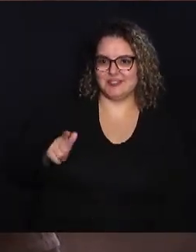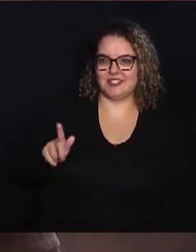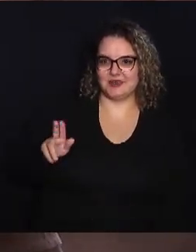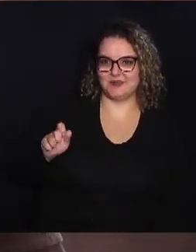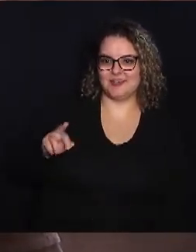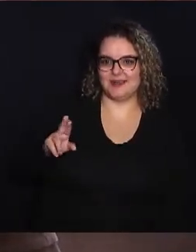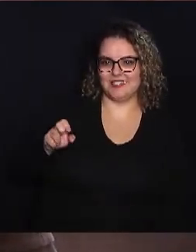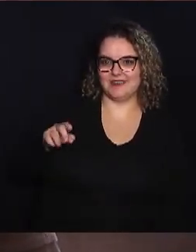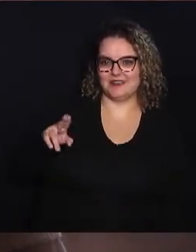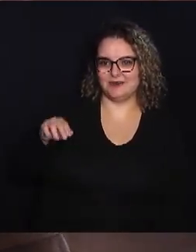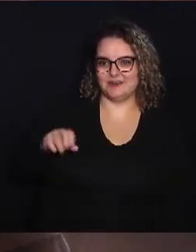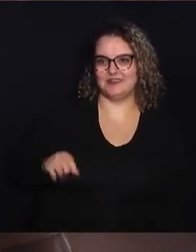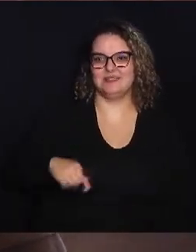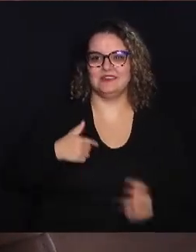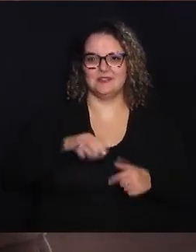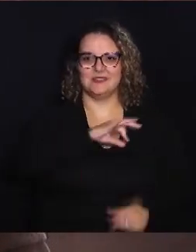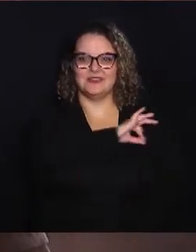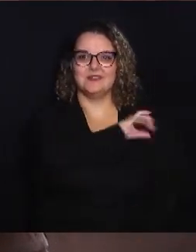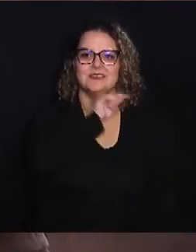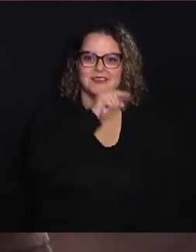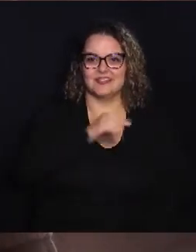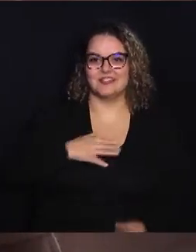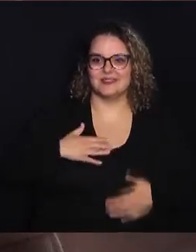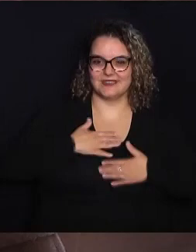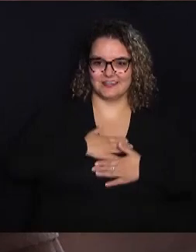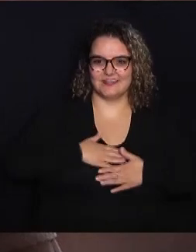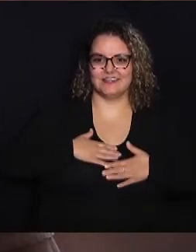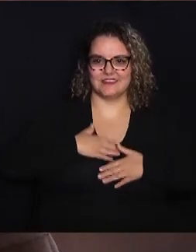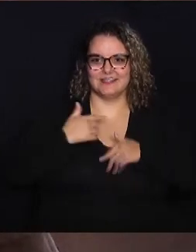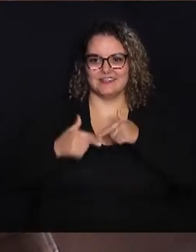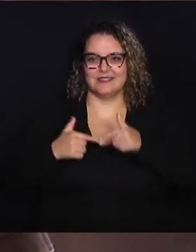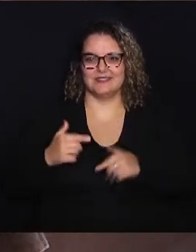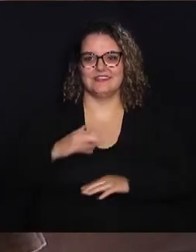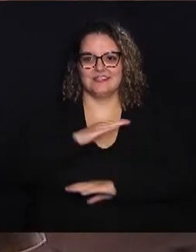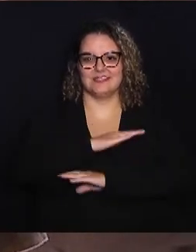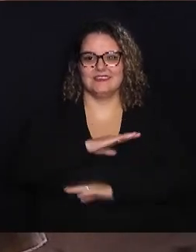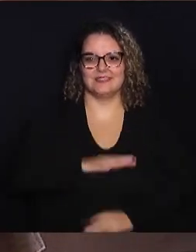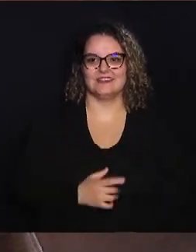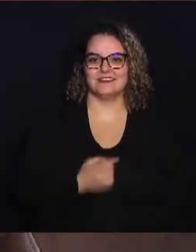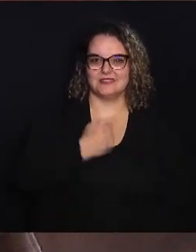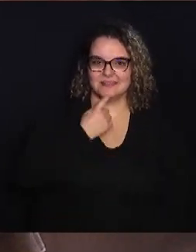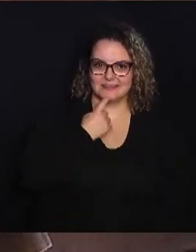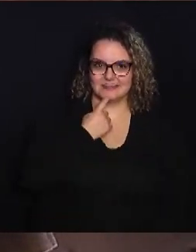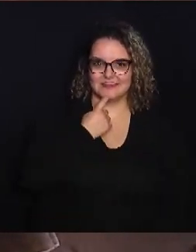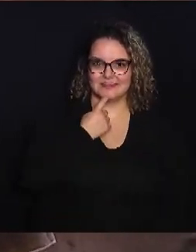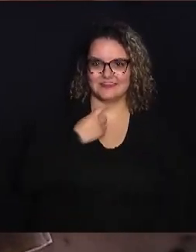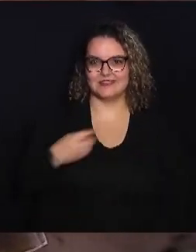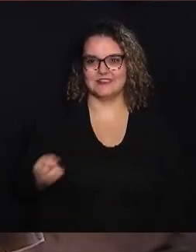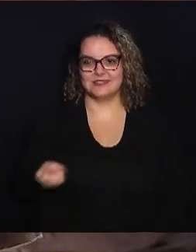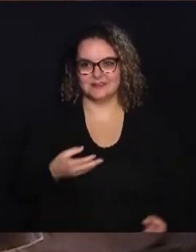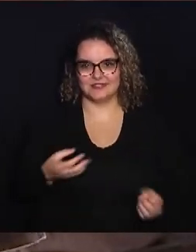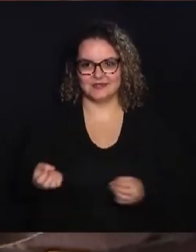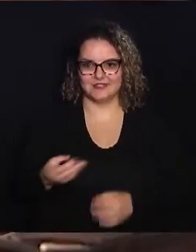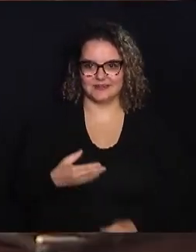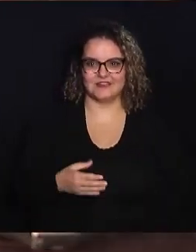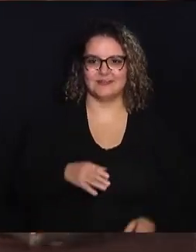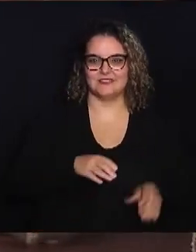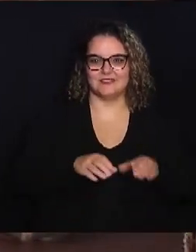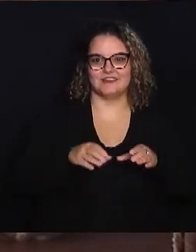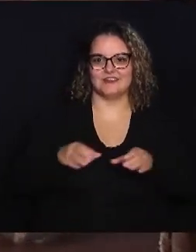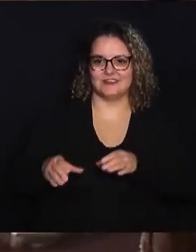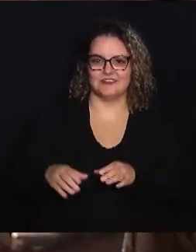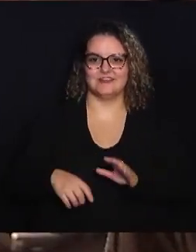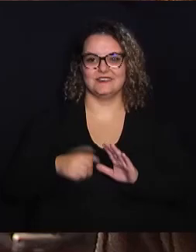Jaguariúna, trabalhava na prefeitura de lá, é um prazer estar trabalhando aqui na Câmara de Campinas. Atualmente